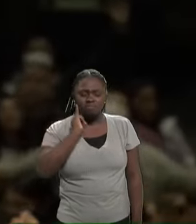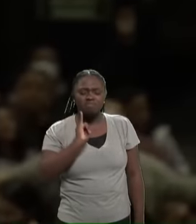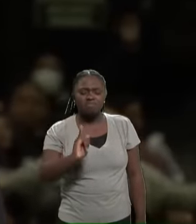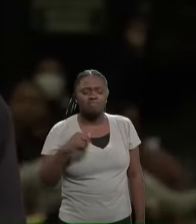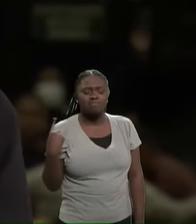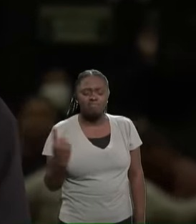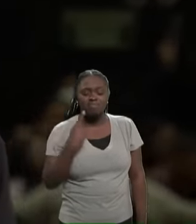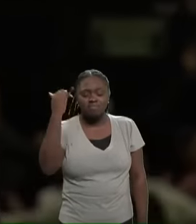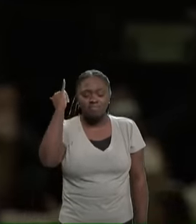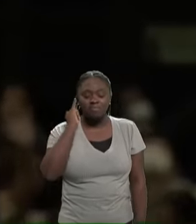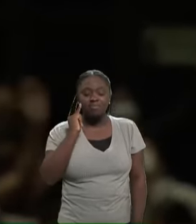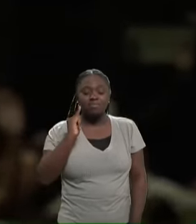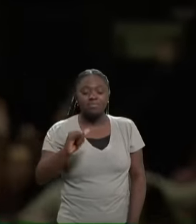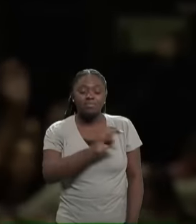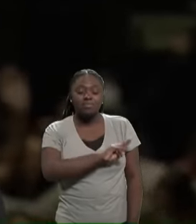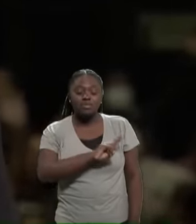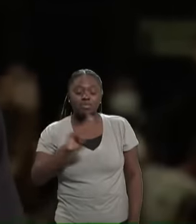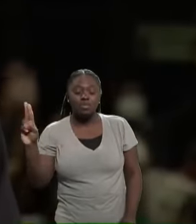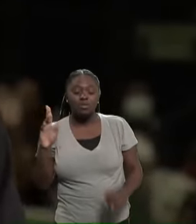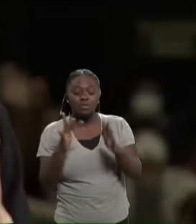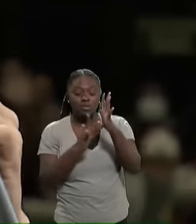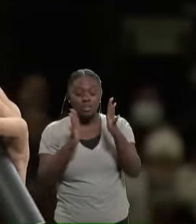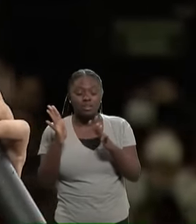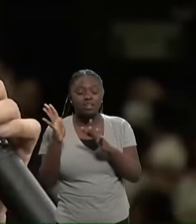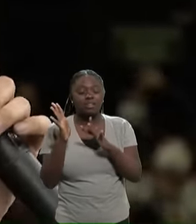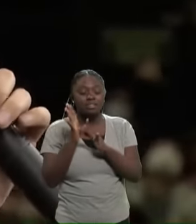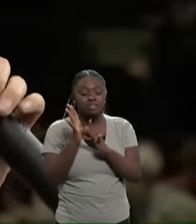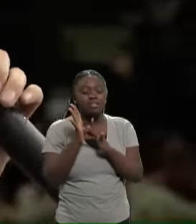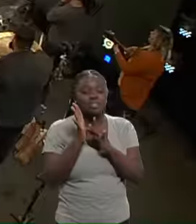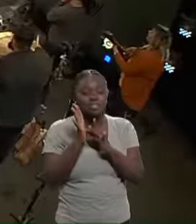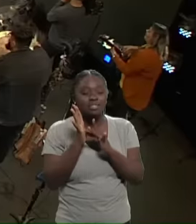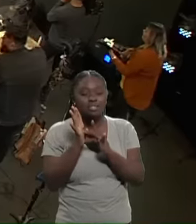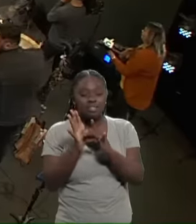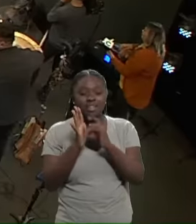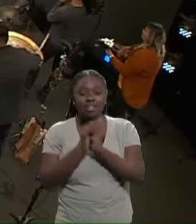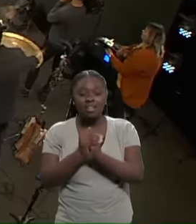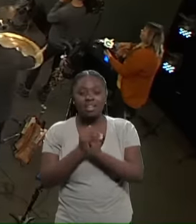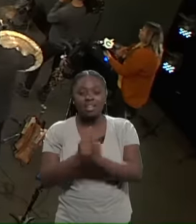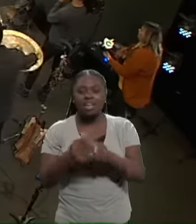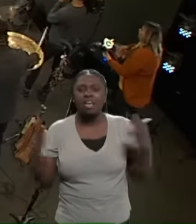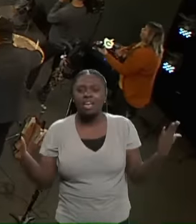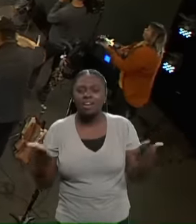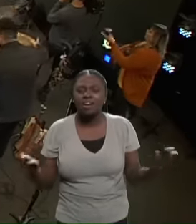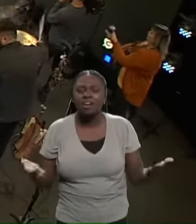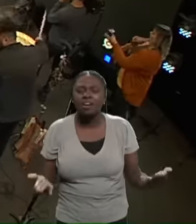profetizamos en nombre de Jesús. ¡Agora!